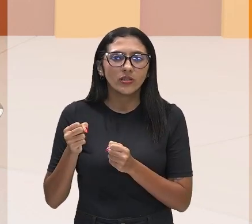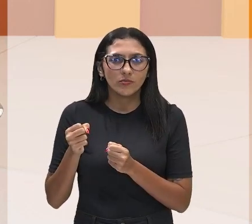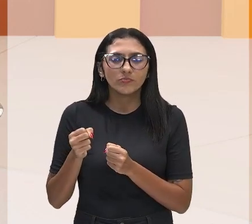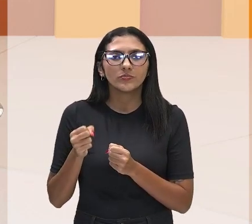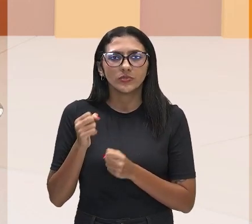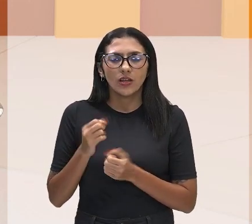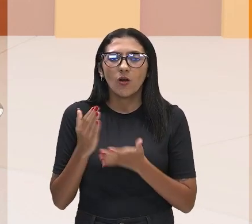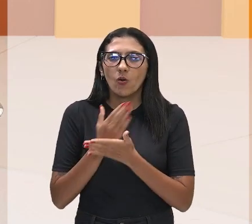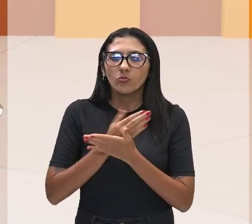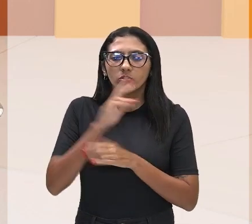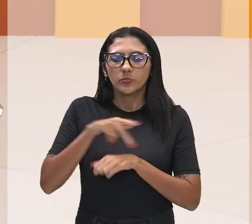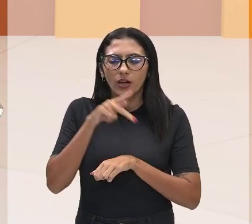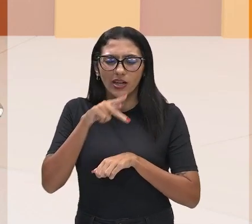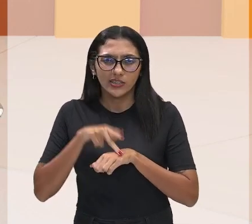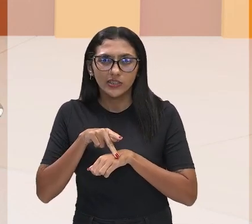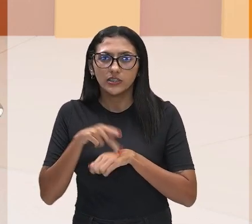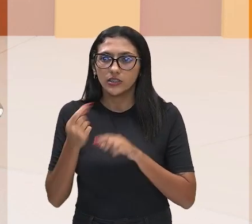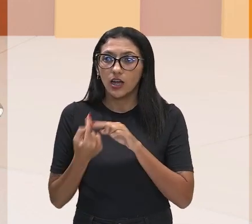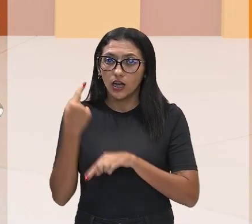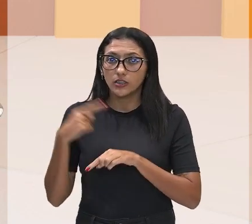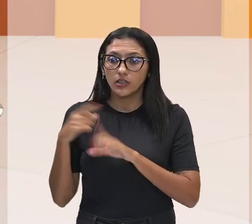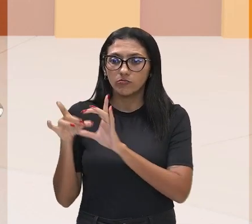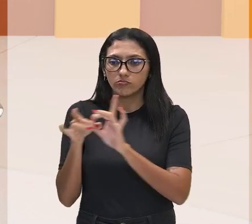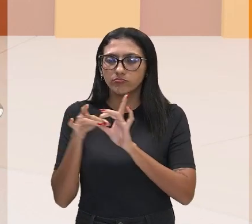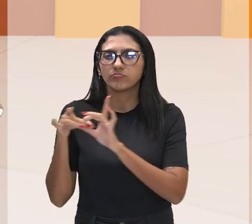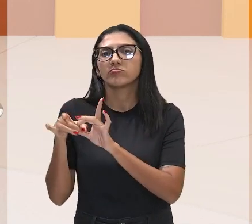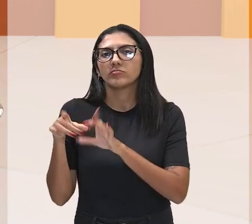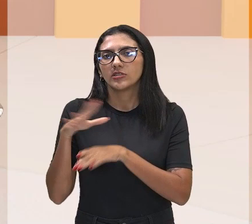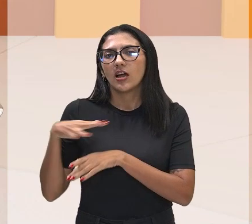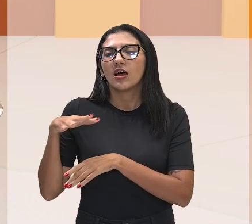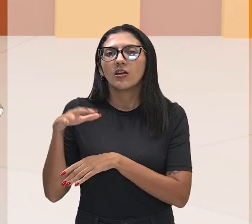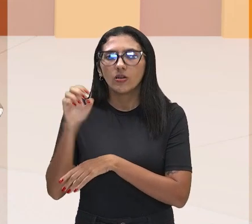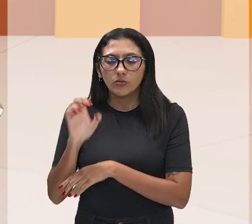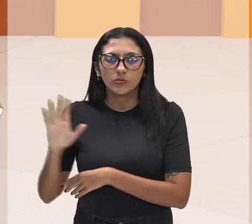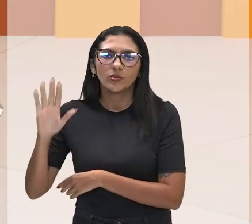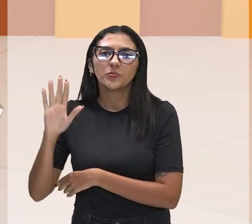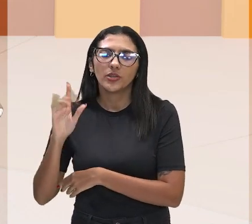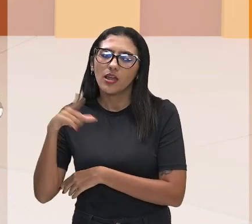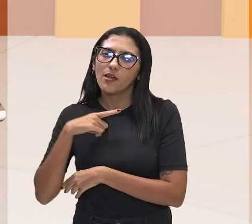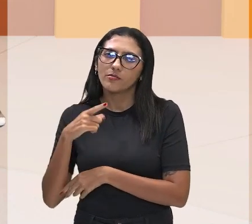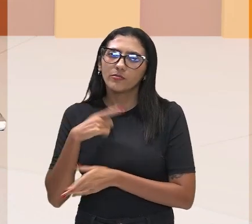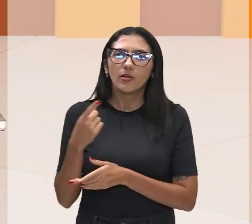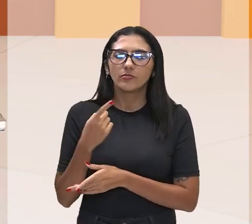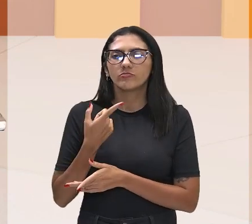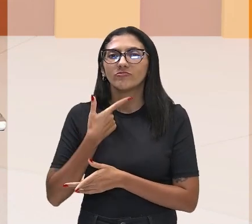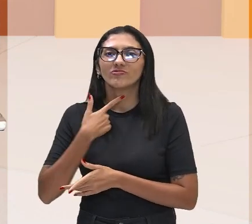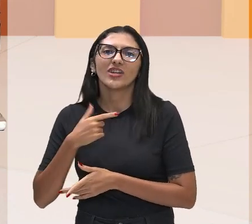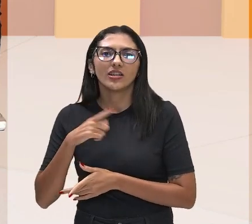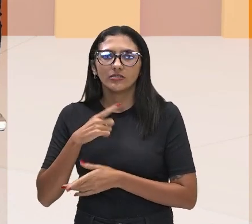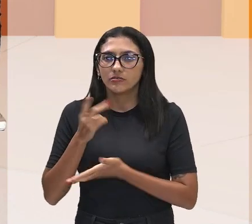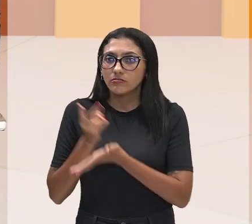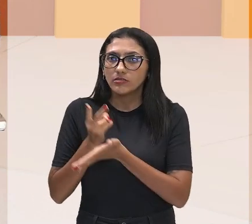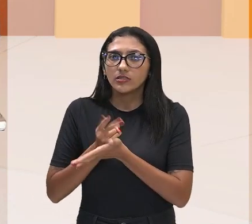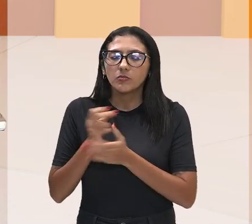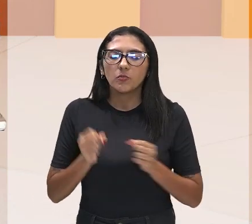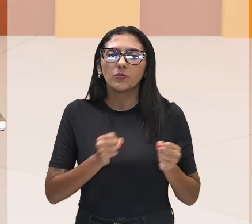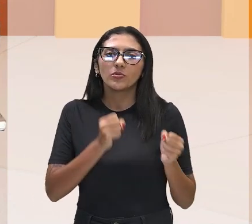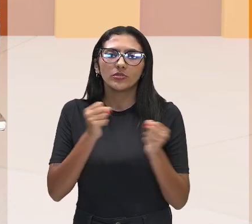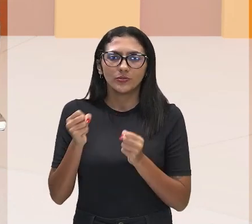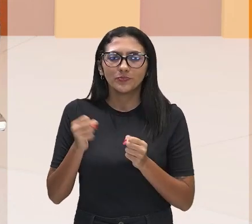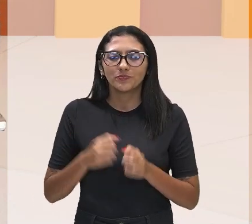países desintegrados, né, que faziam parte ali da União Europeia, para manter a sua influência, tá? Então, a Rússia quer manter a